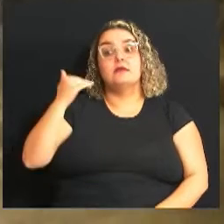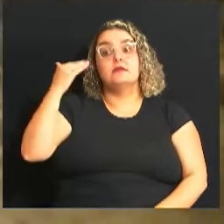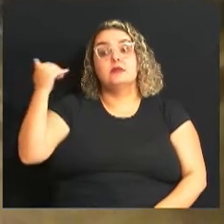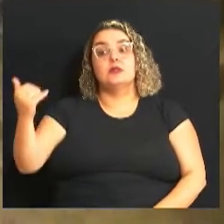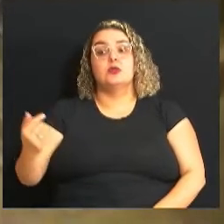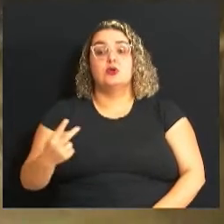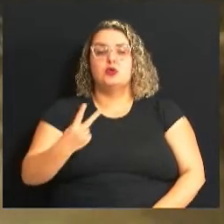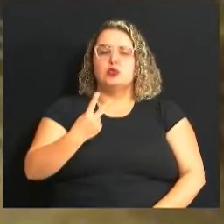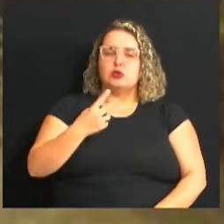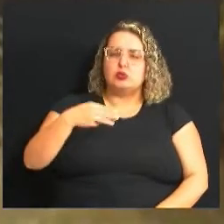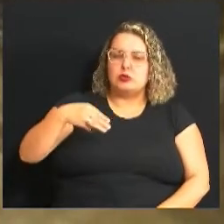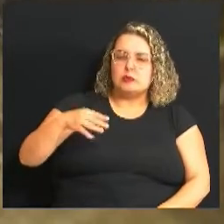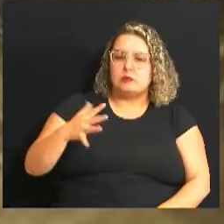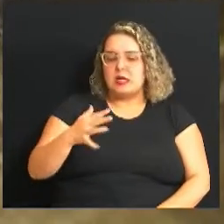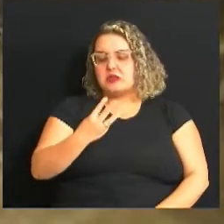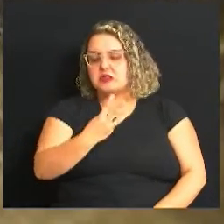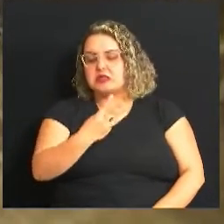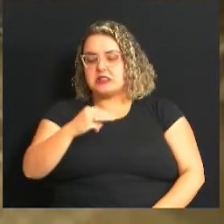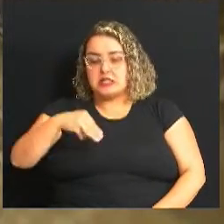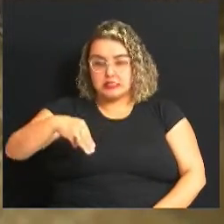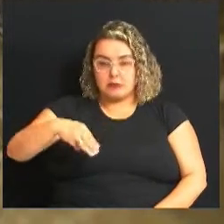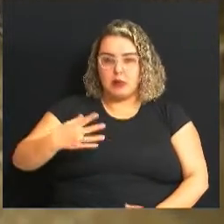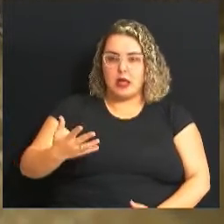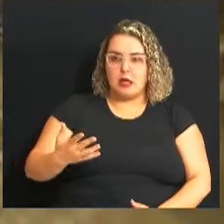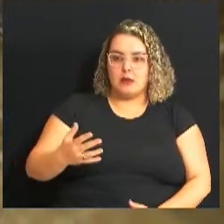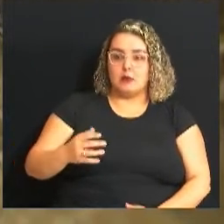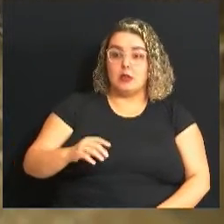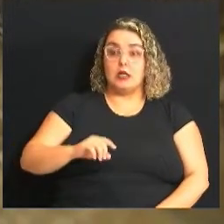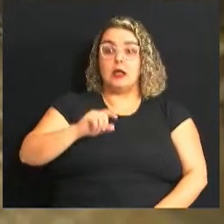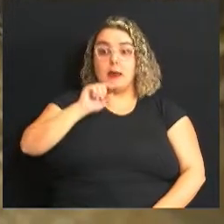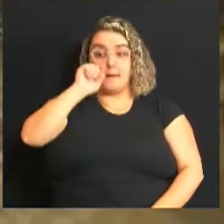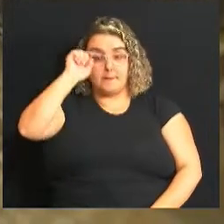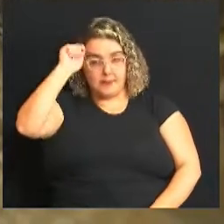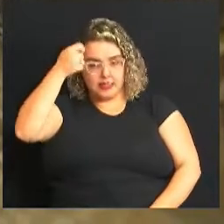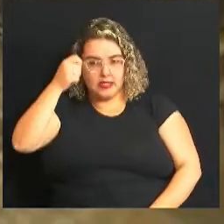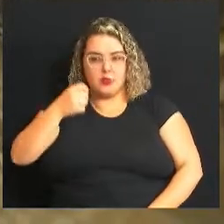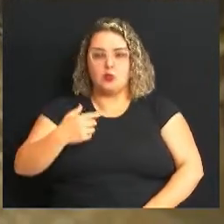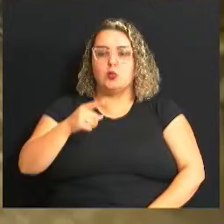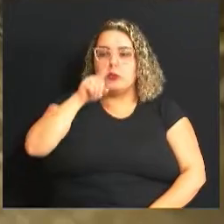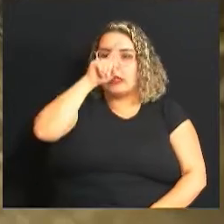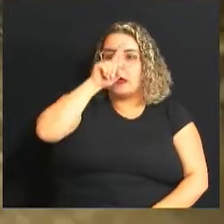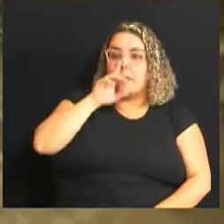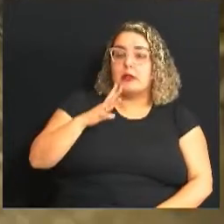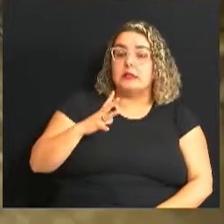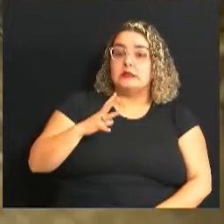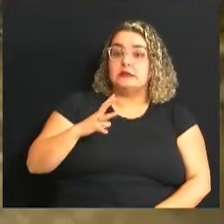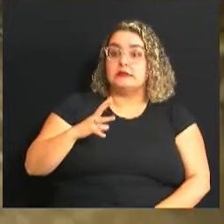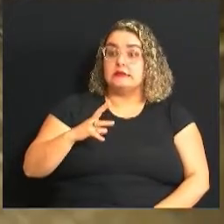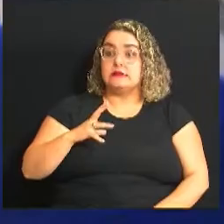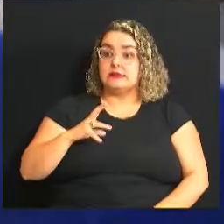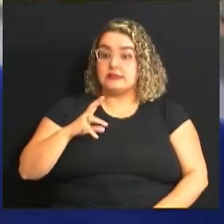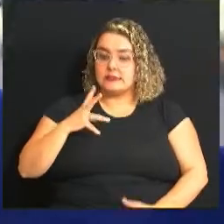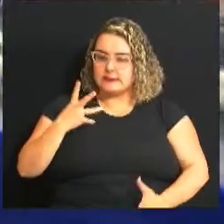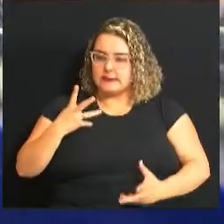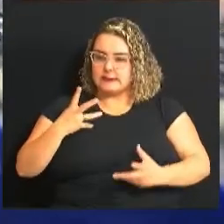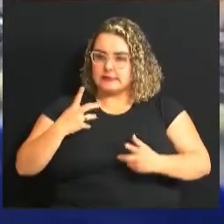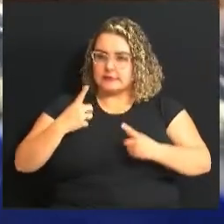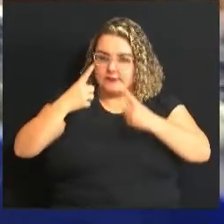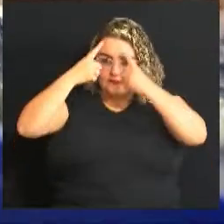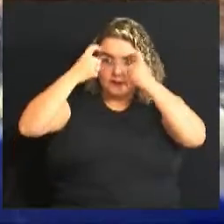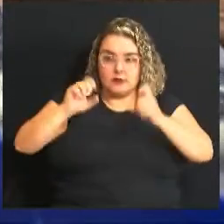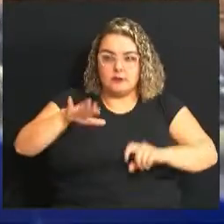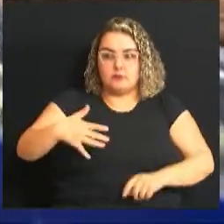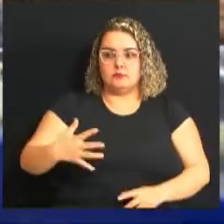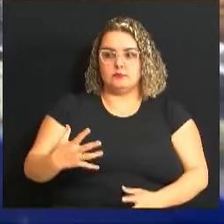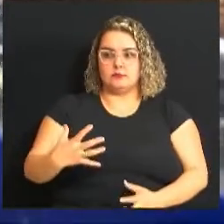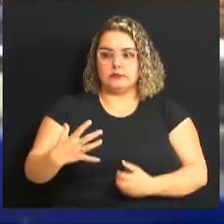metros e pouco. É um bicho bonito, ele é preto e amarelo. Ele é muito agressivo quando se sente ameaçado. E a